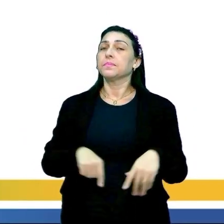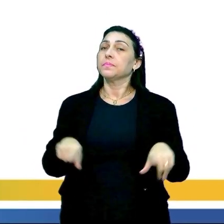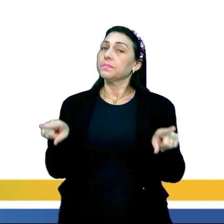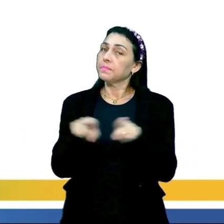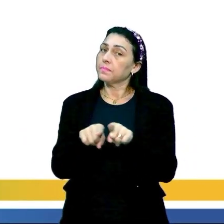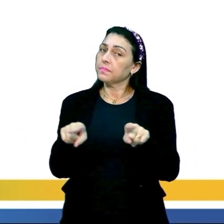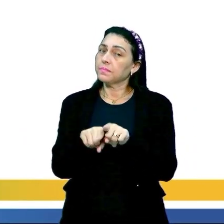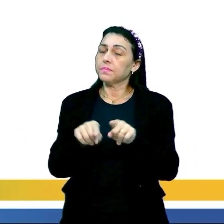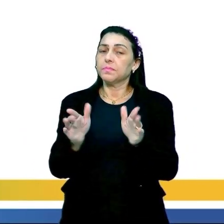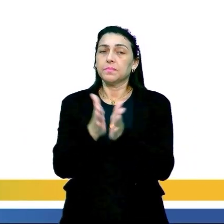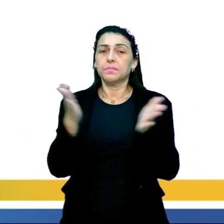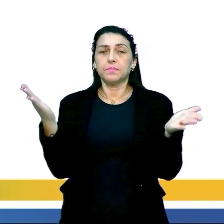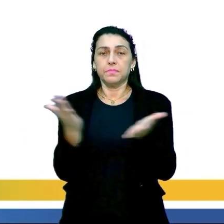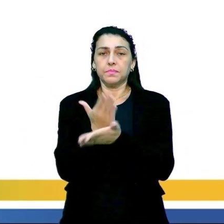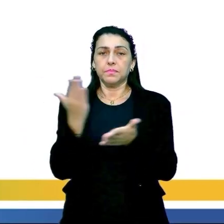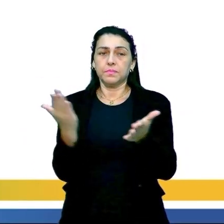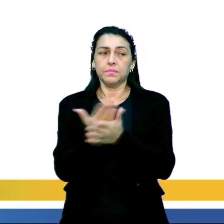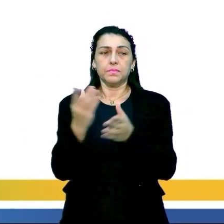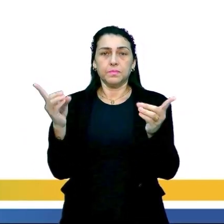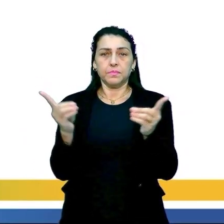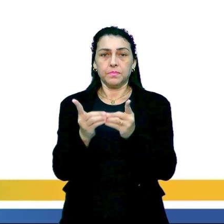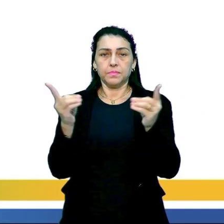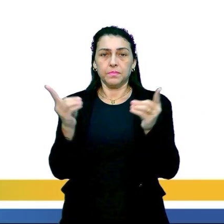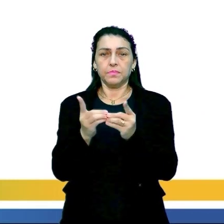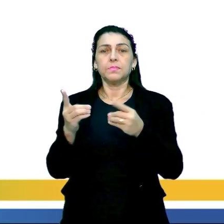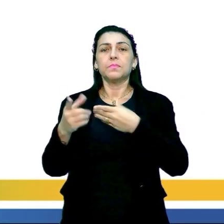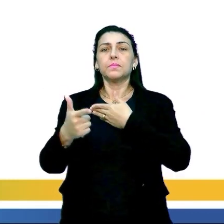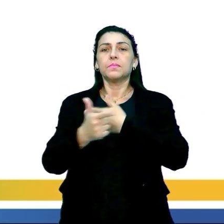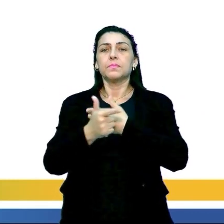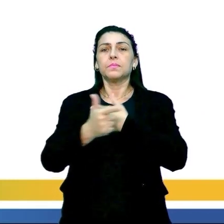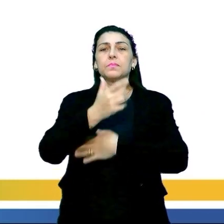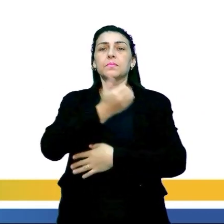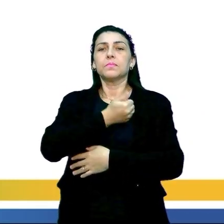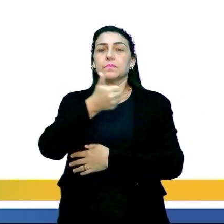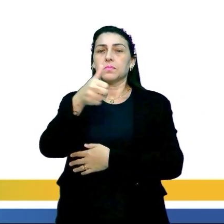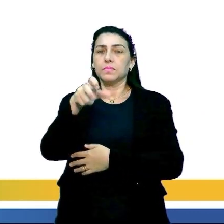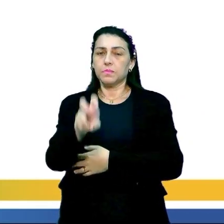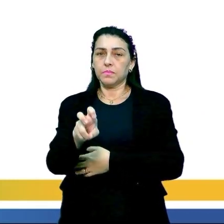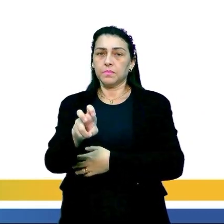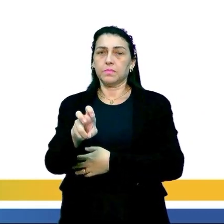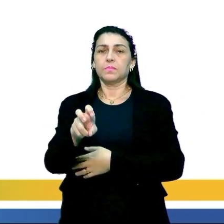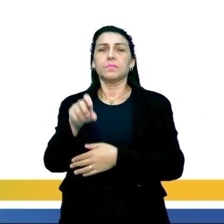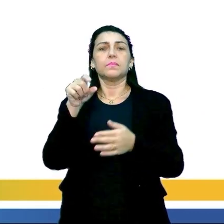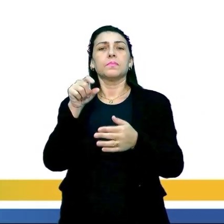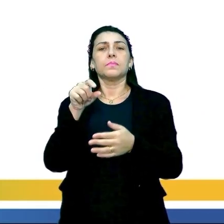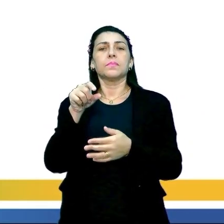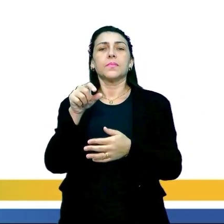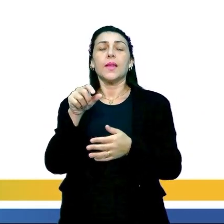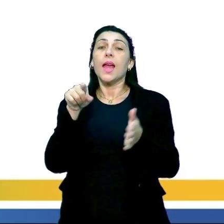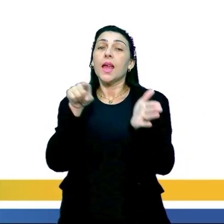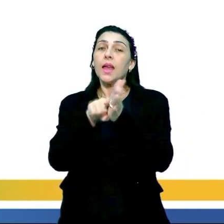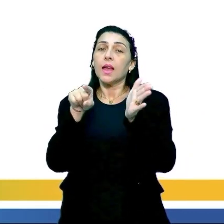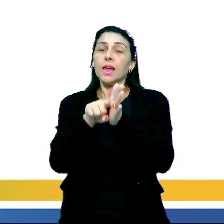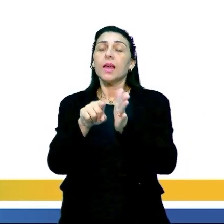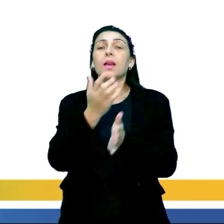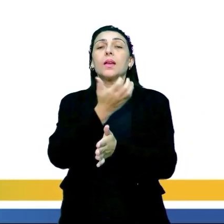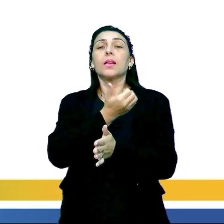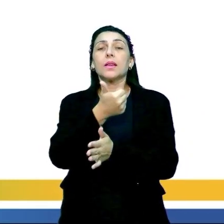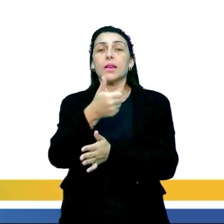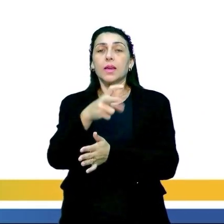do livro didático, página 15, questão